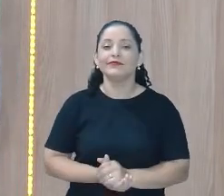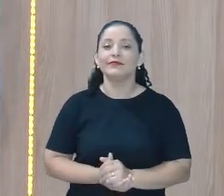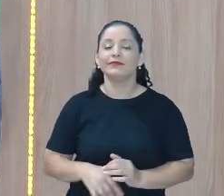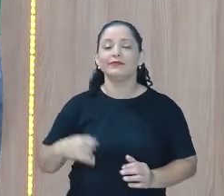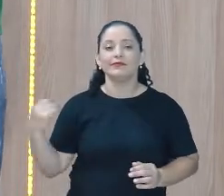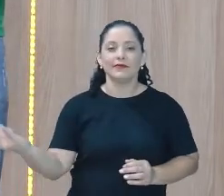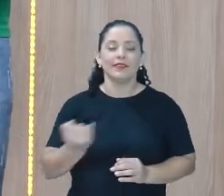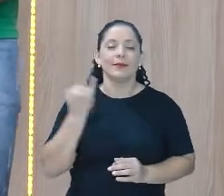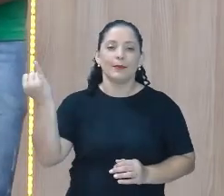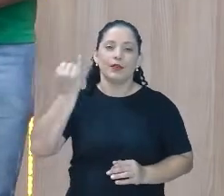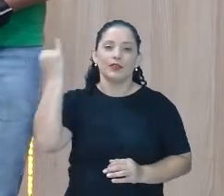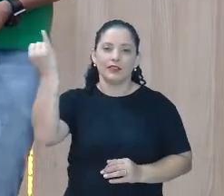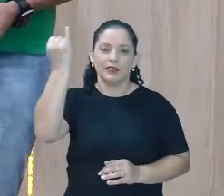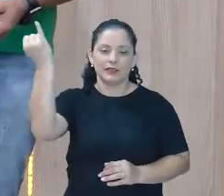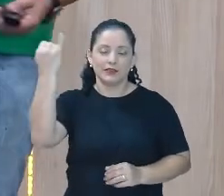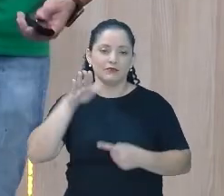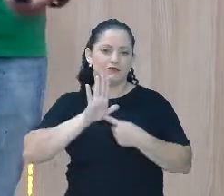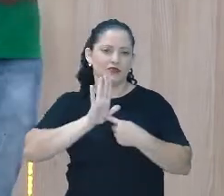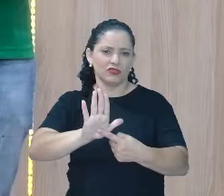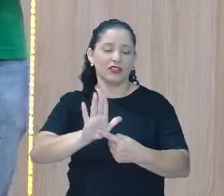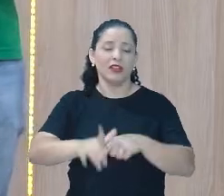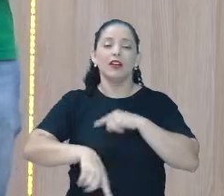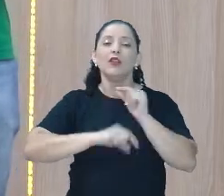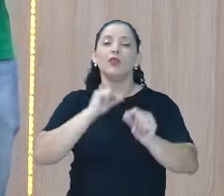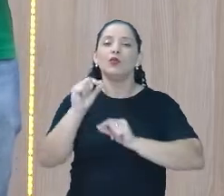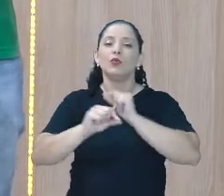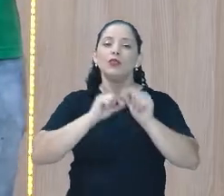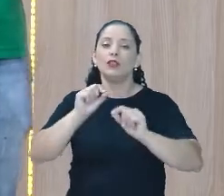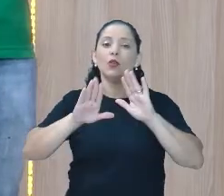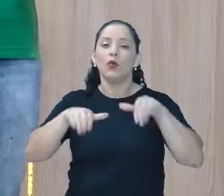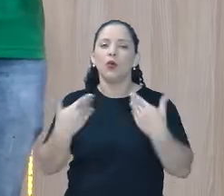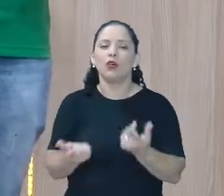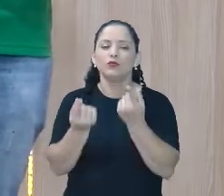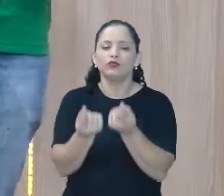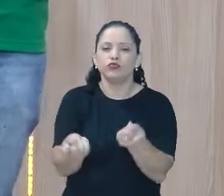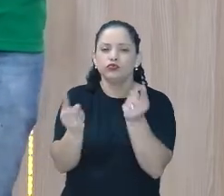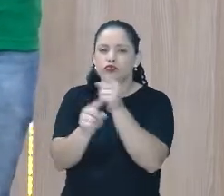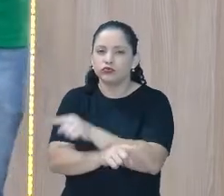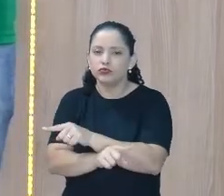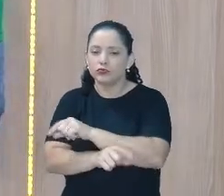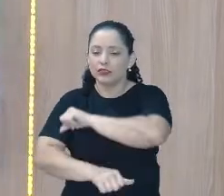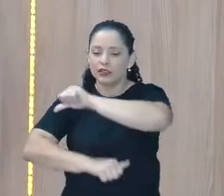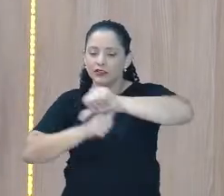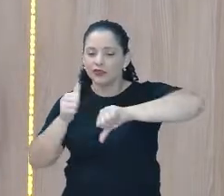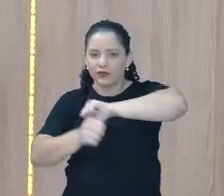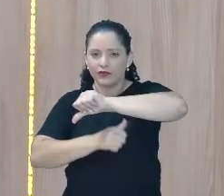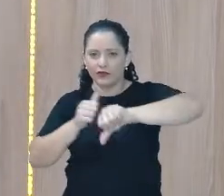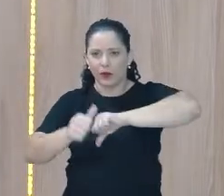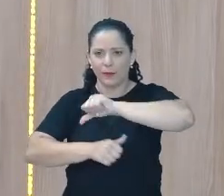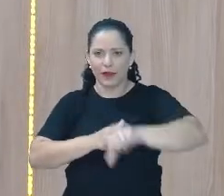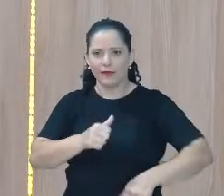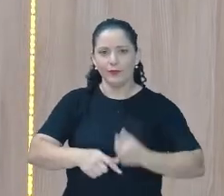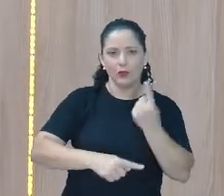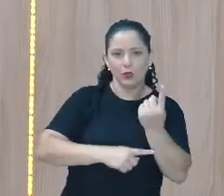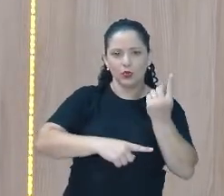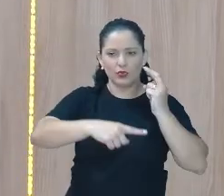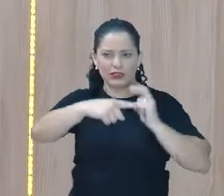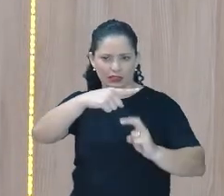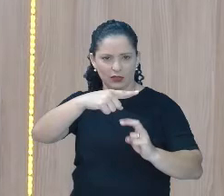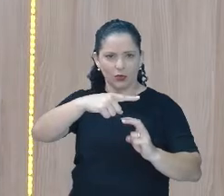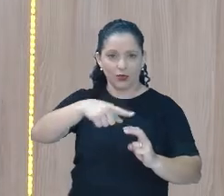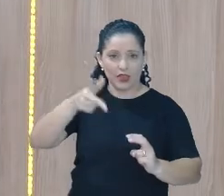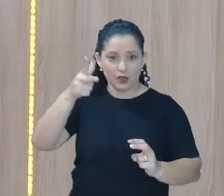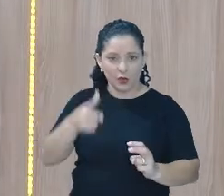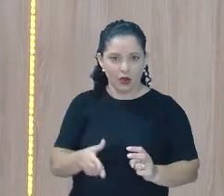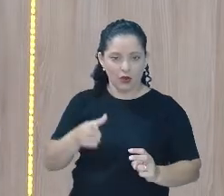o importante de ressaltar aqui é que quando a gente faz essa transformação de 1 por 5, que dá igual a